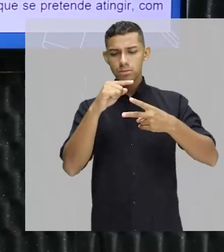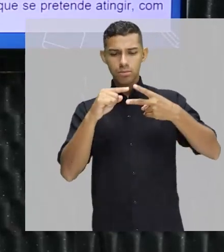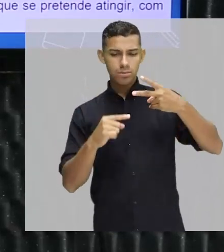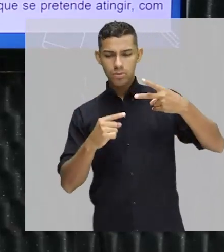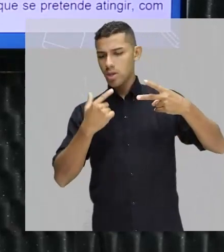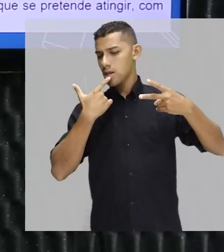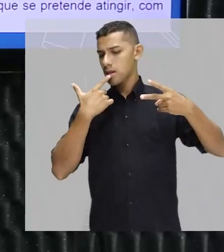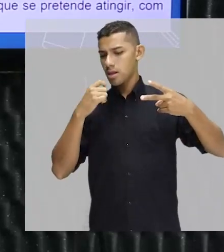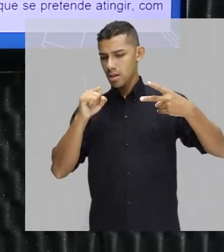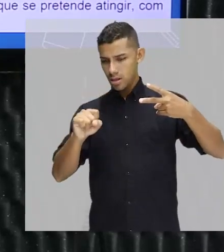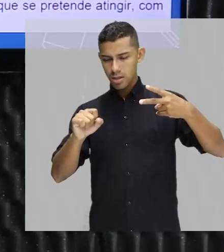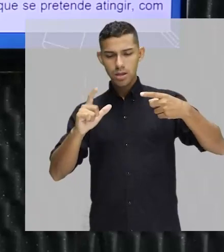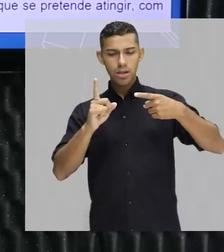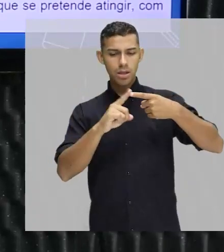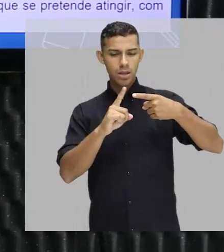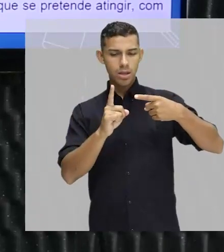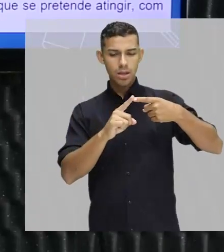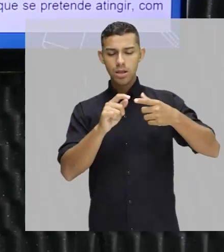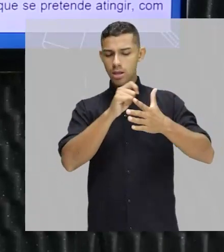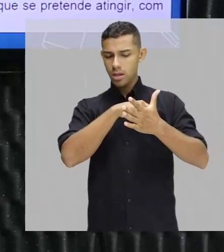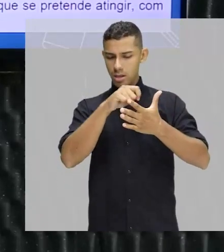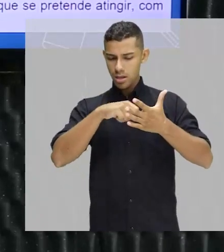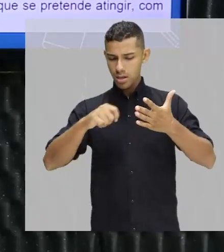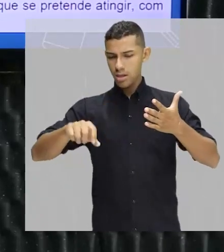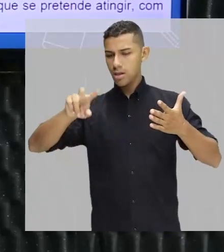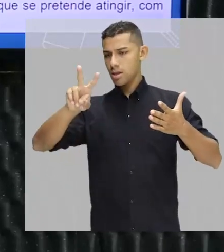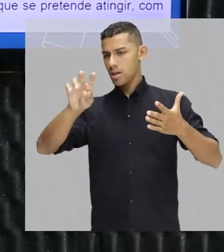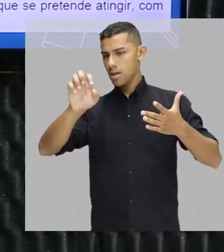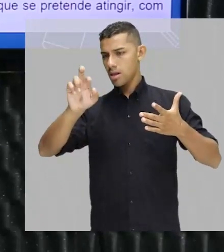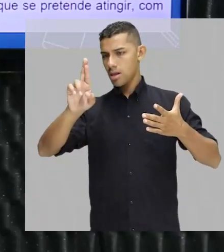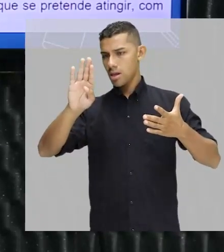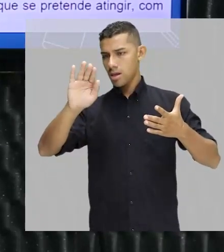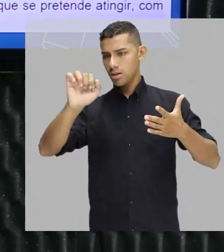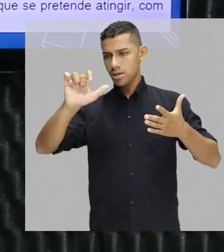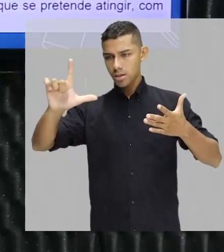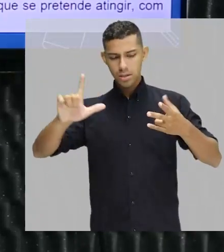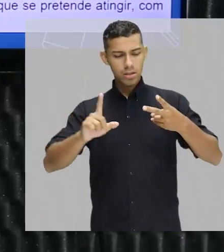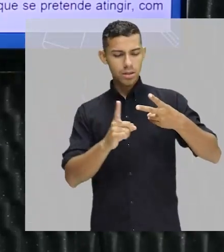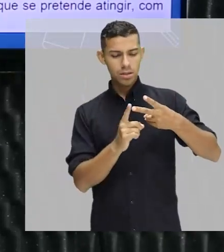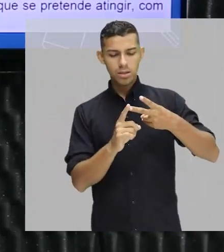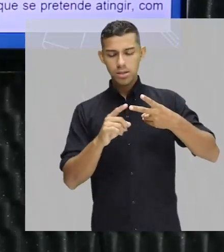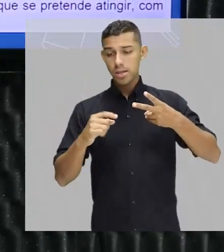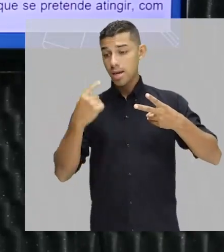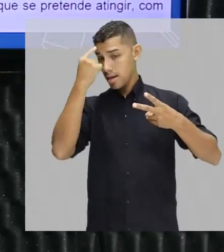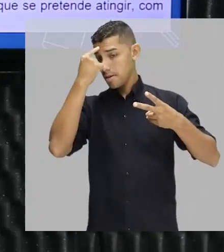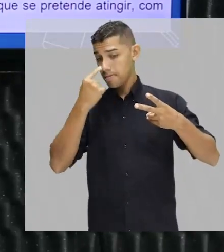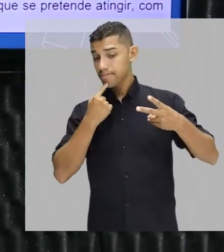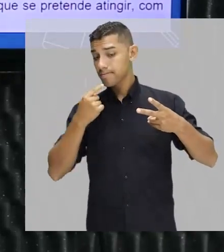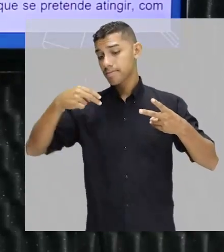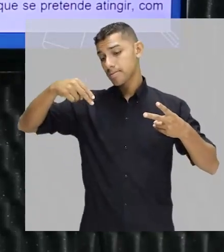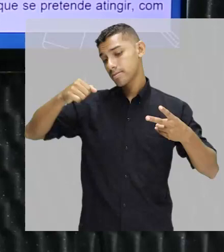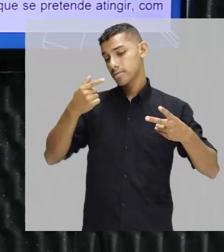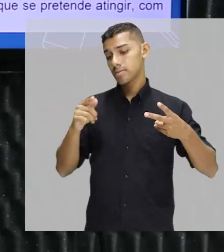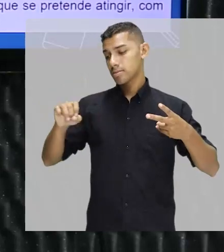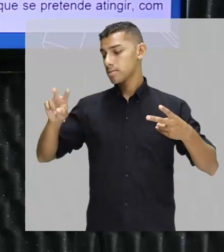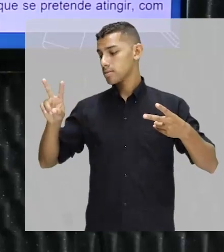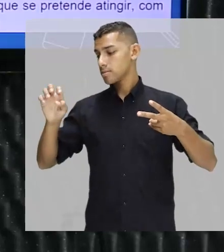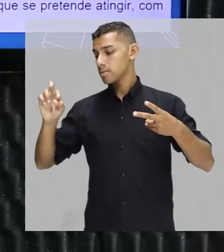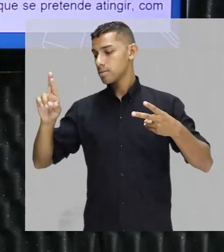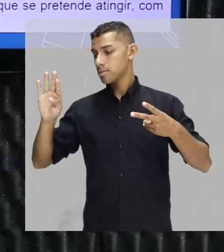verbal e a não verbal, sendo que uma serve de apoio para a outra. De modo geral, a linguagem